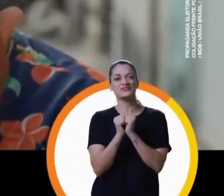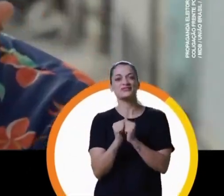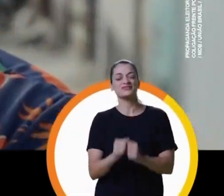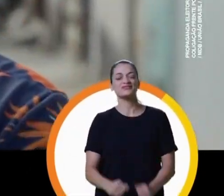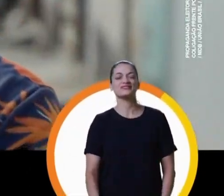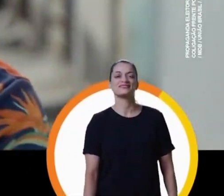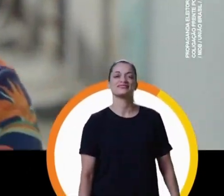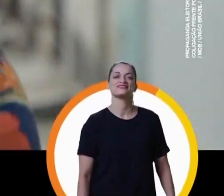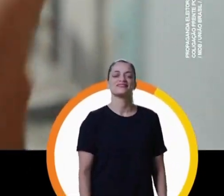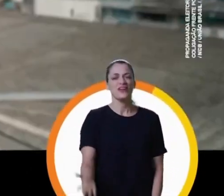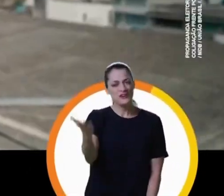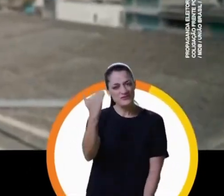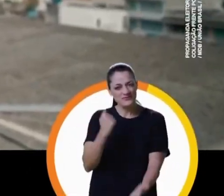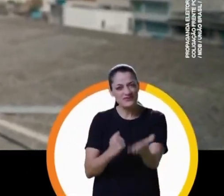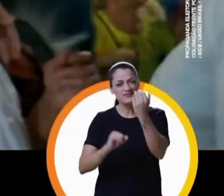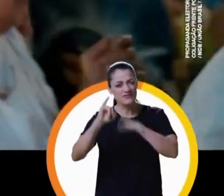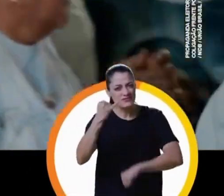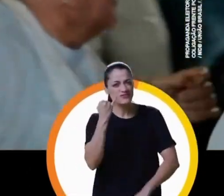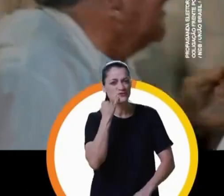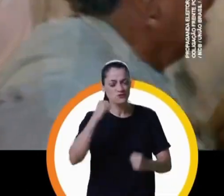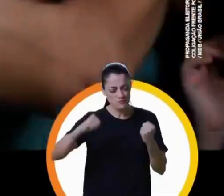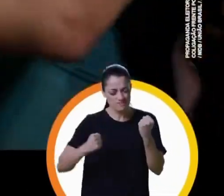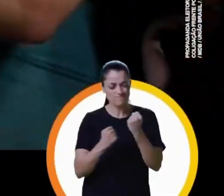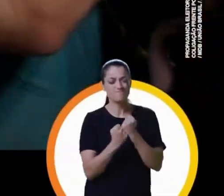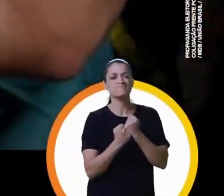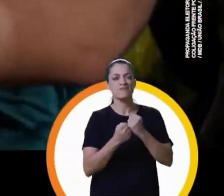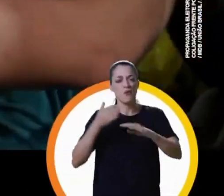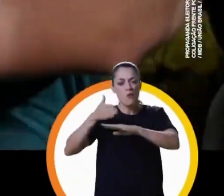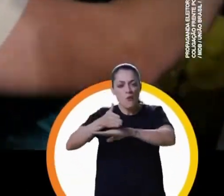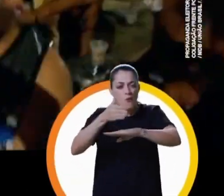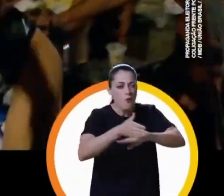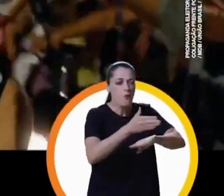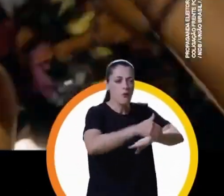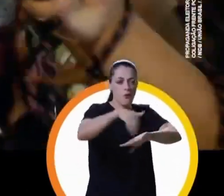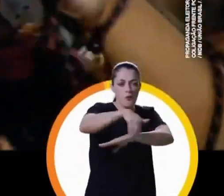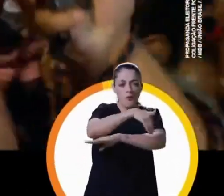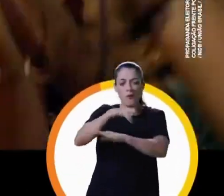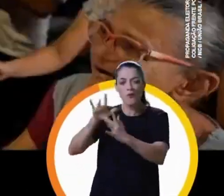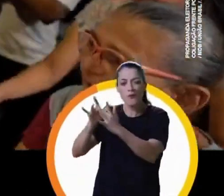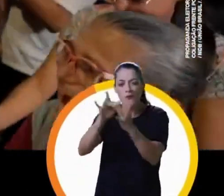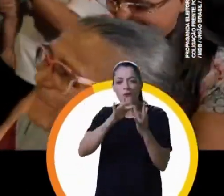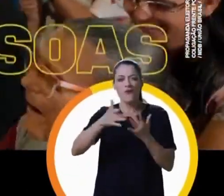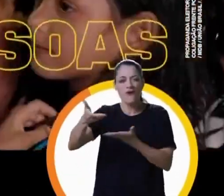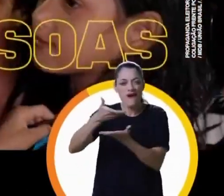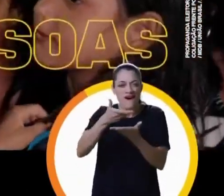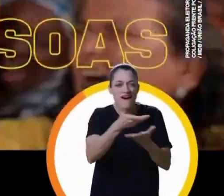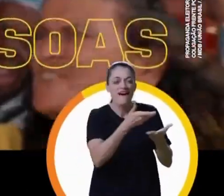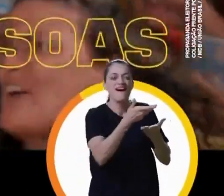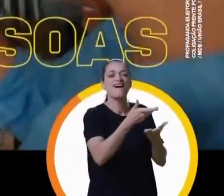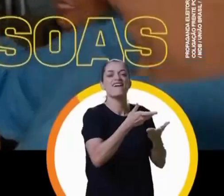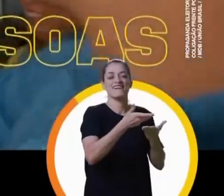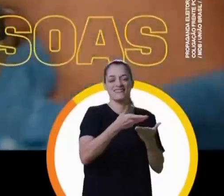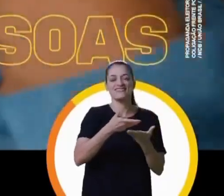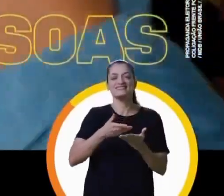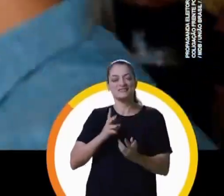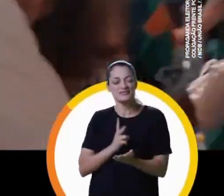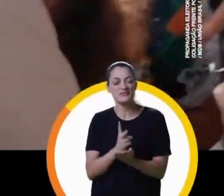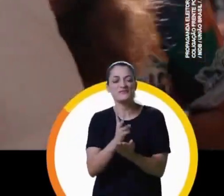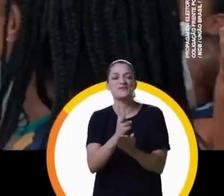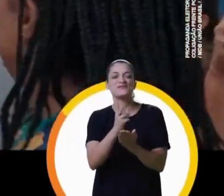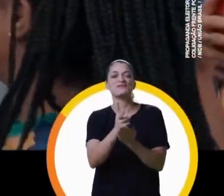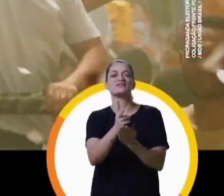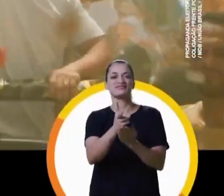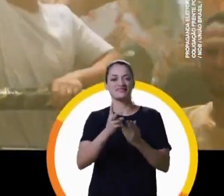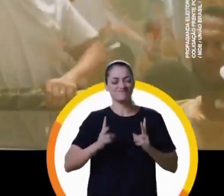Vem-se embora, meu filho. Vem, João. Teu lugar é aí, na rua, junto das pessoas. Vamos juntos, viu?